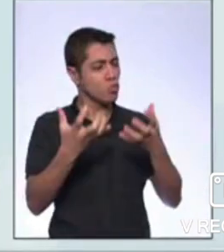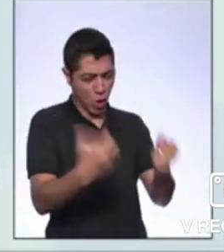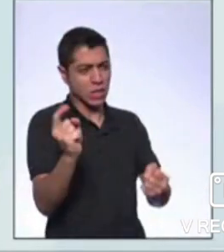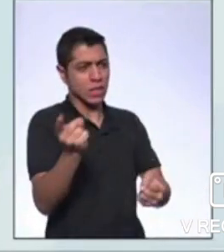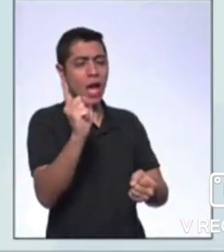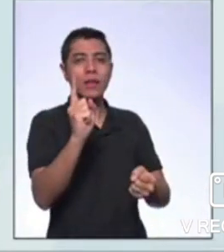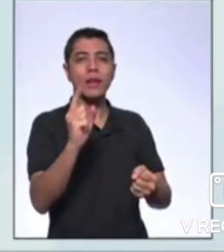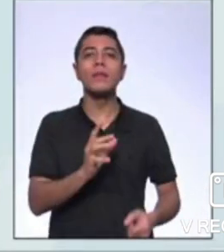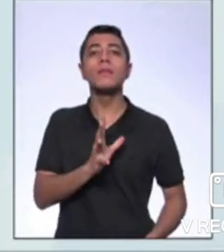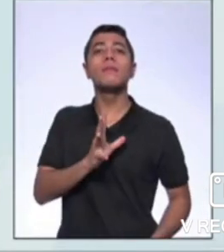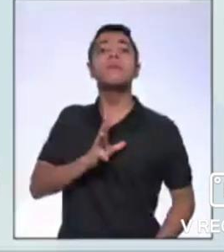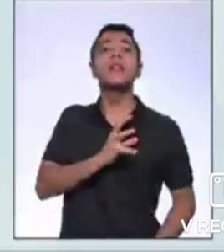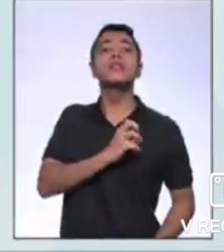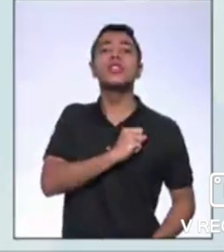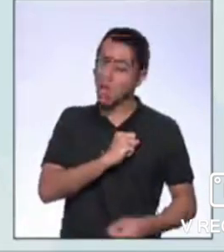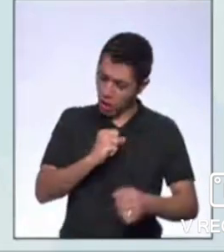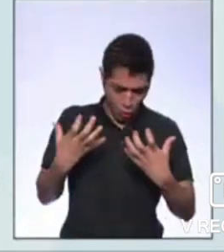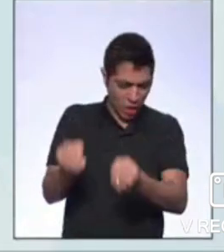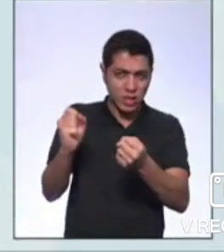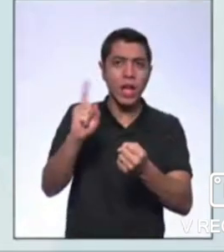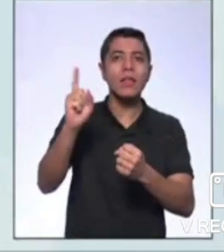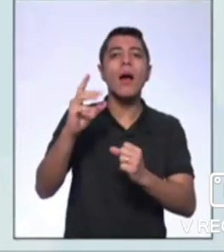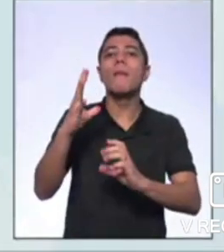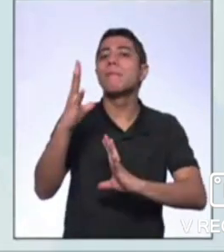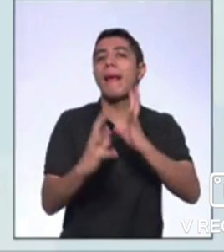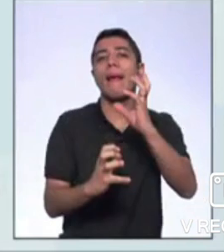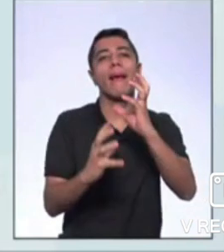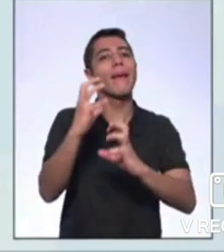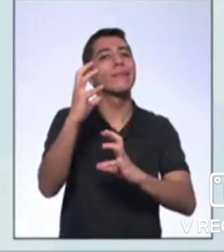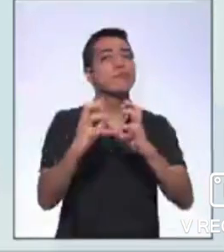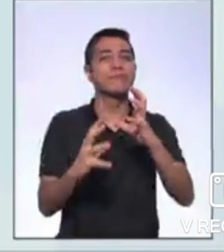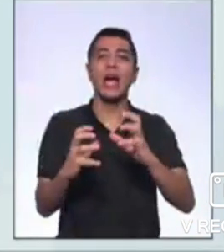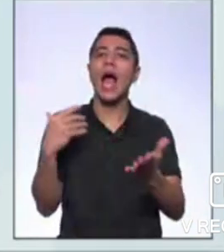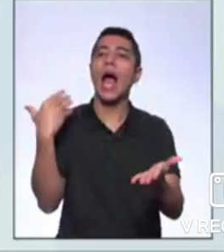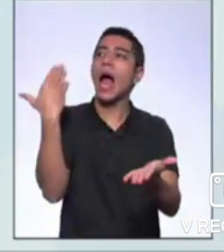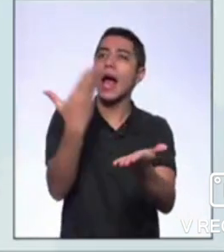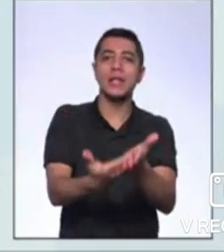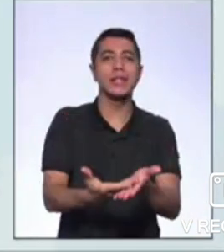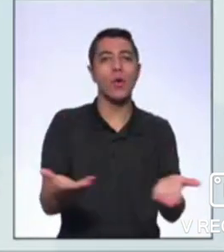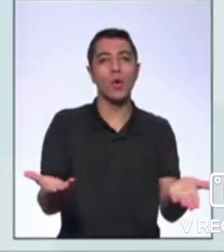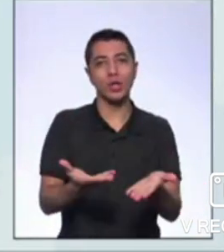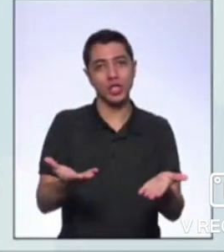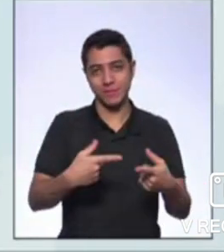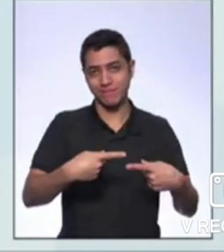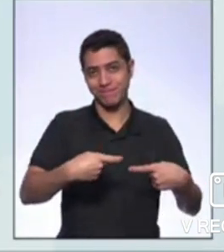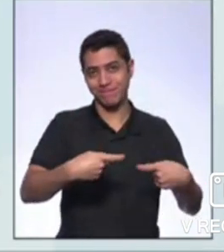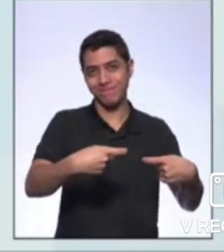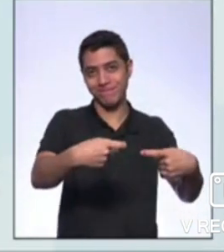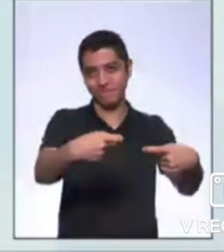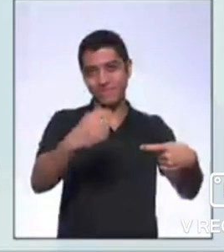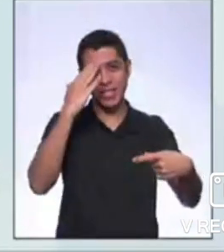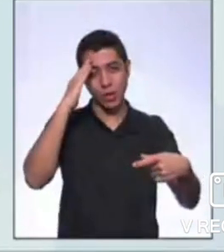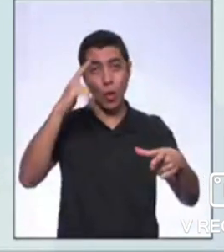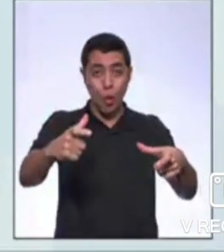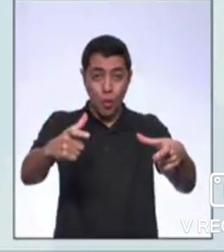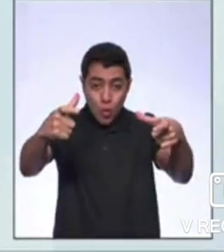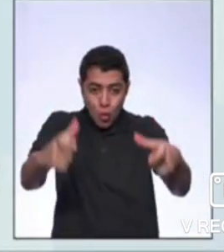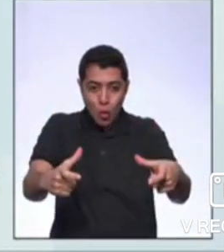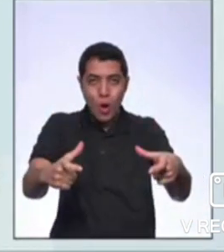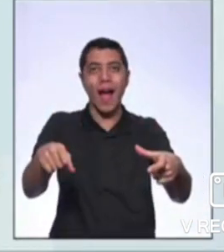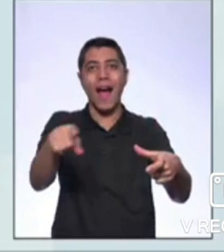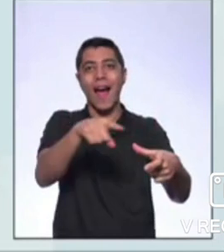e os conflitos estão aí até hoje. Então, a questão do território, ela é muito determinante para essa questão, dessa